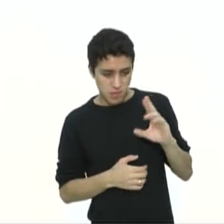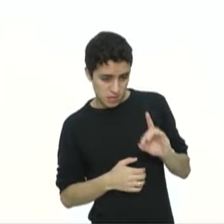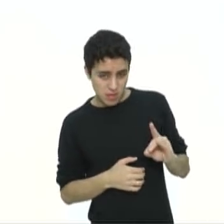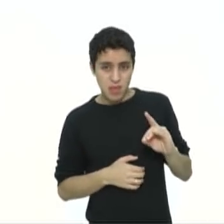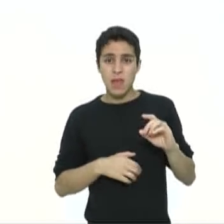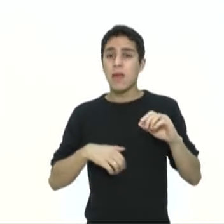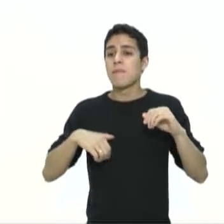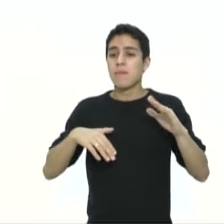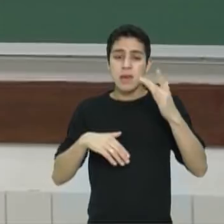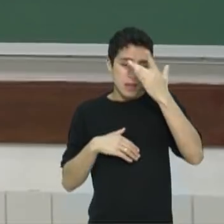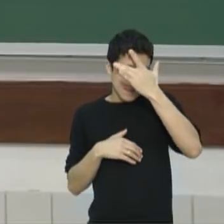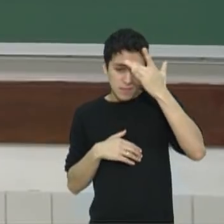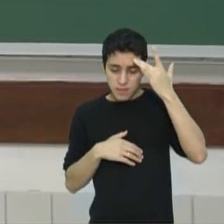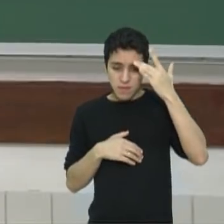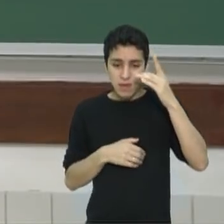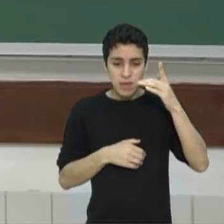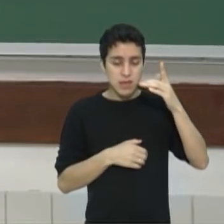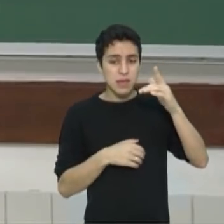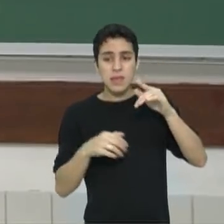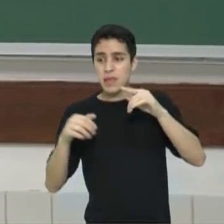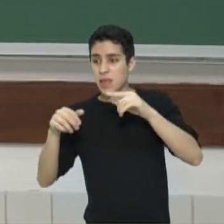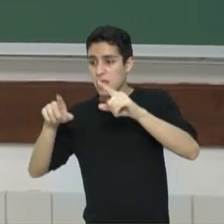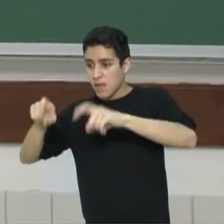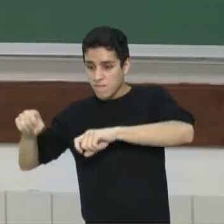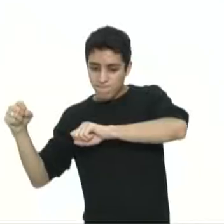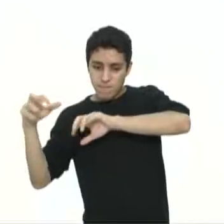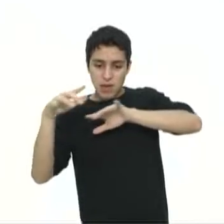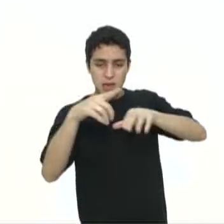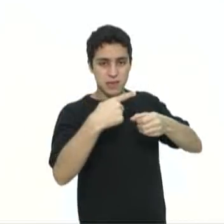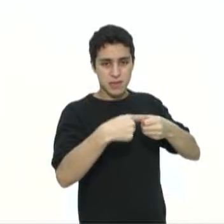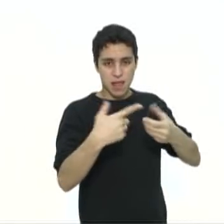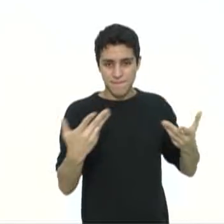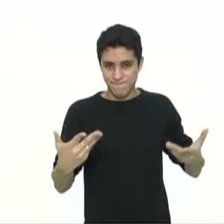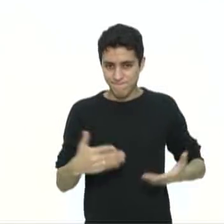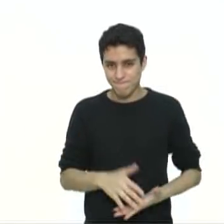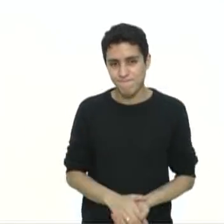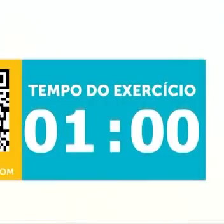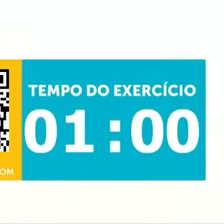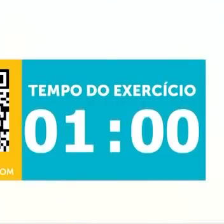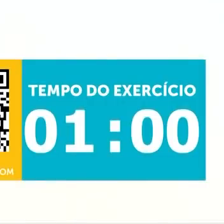migração campo-cidade. Vai lá, nono ano, manda ver.